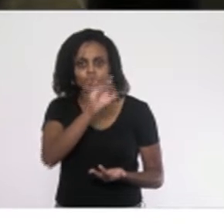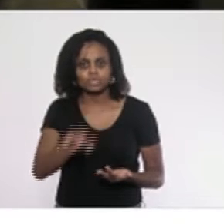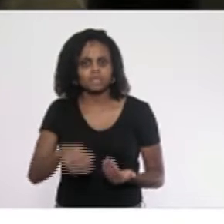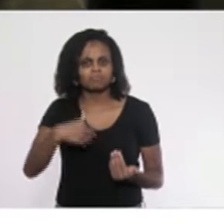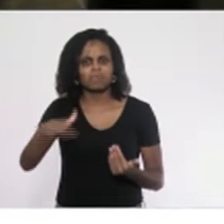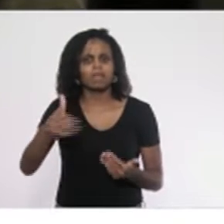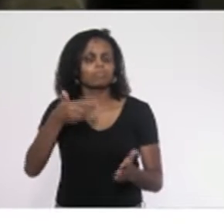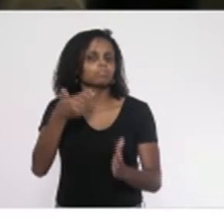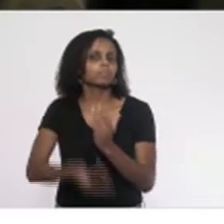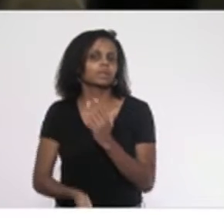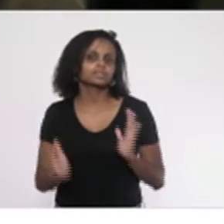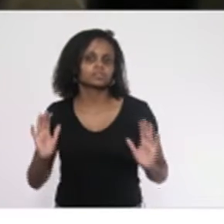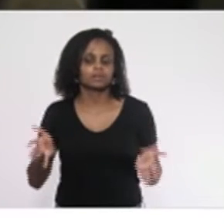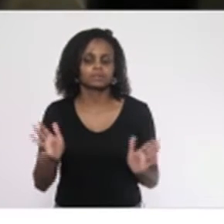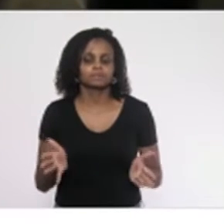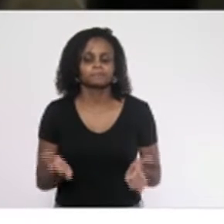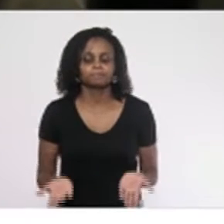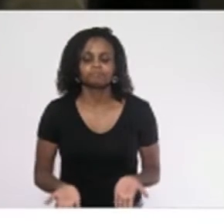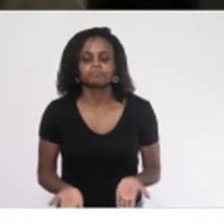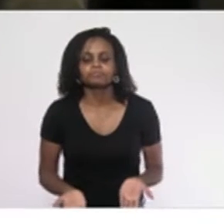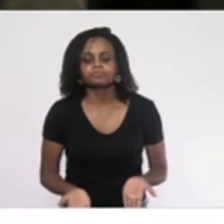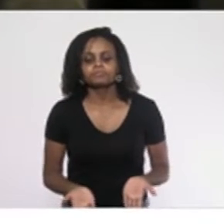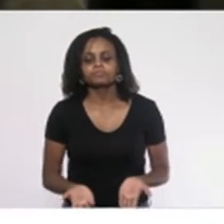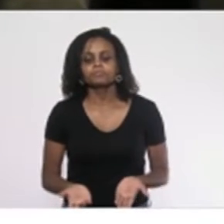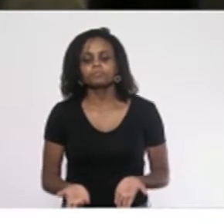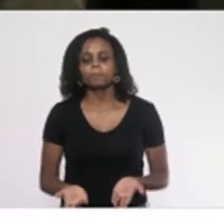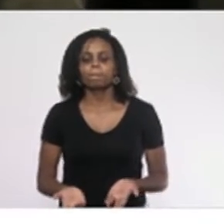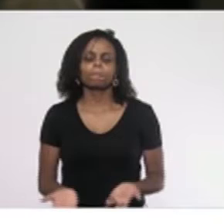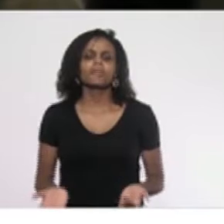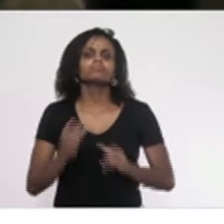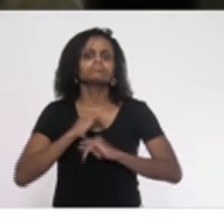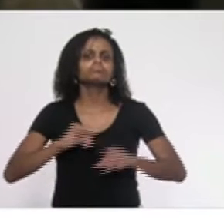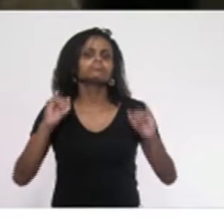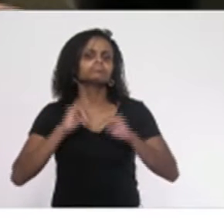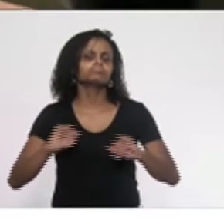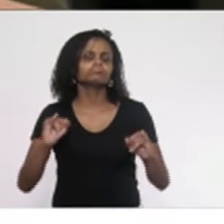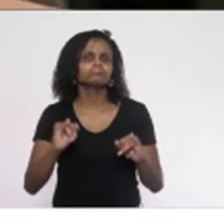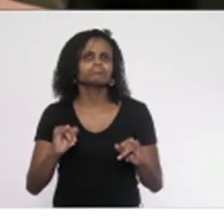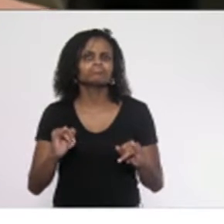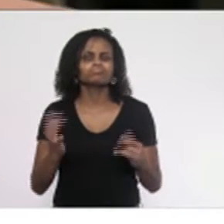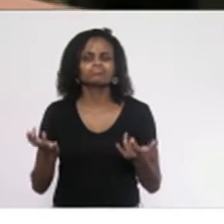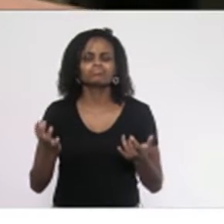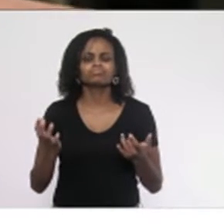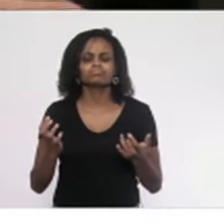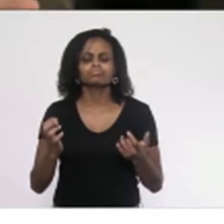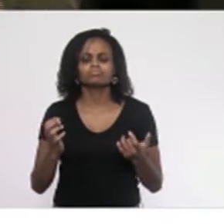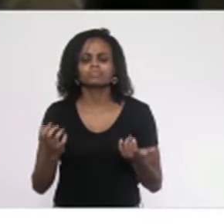na lata do lixo. Então, dar publicidade a isso, eu acho